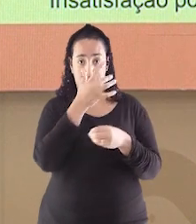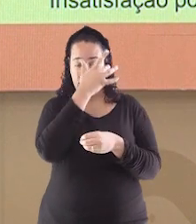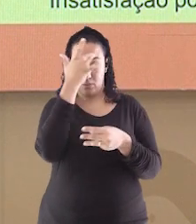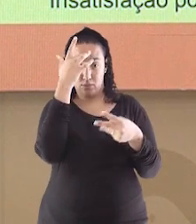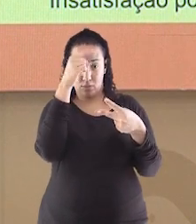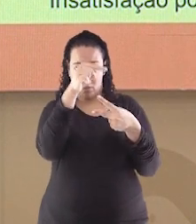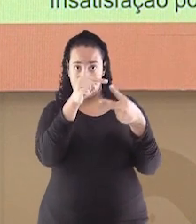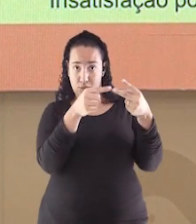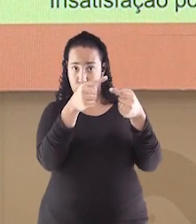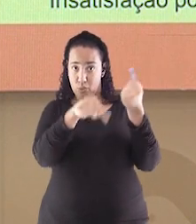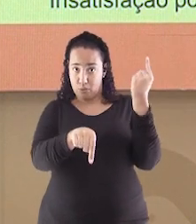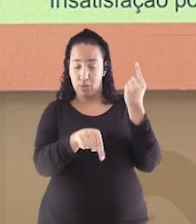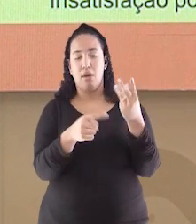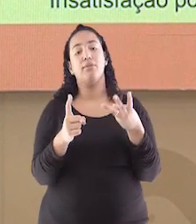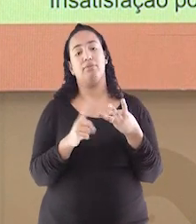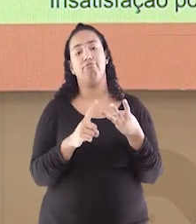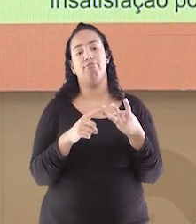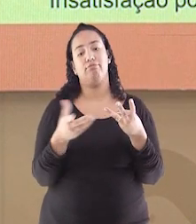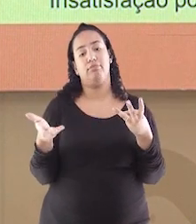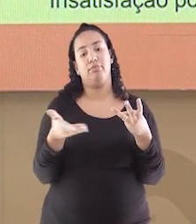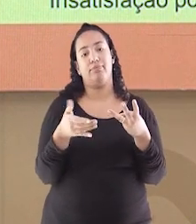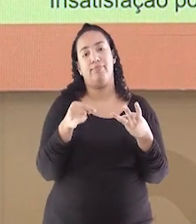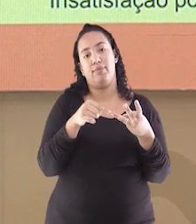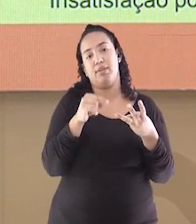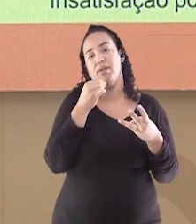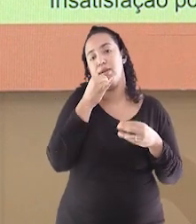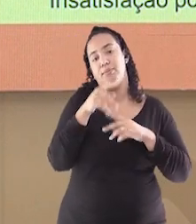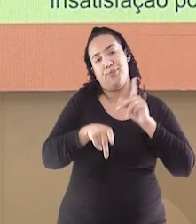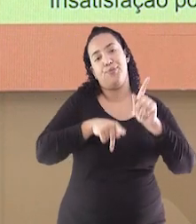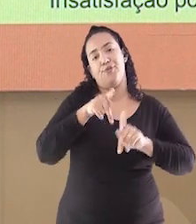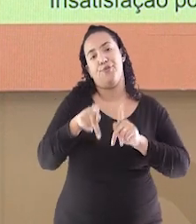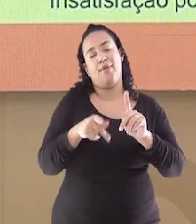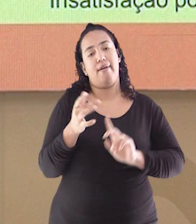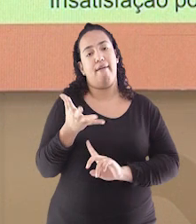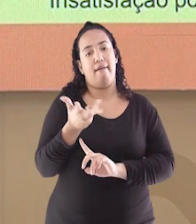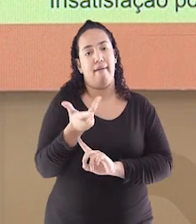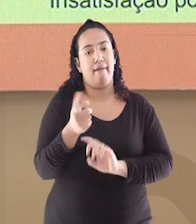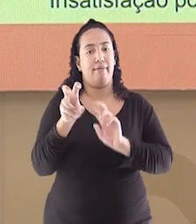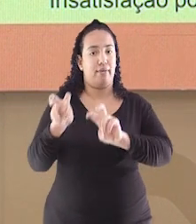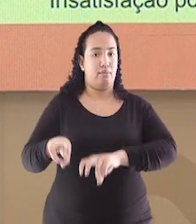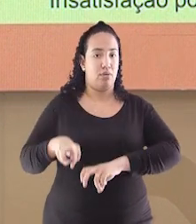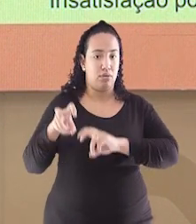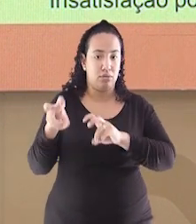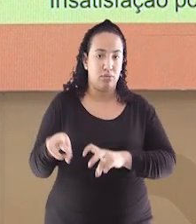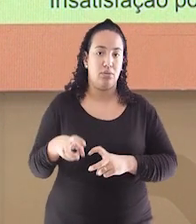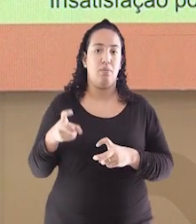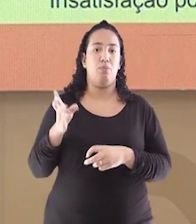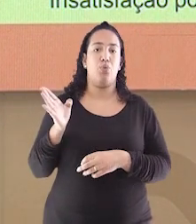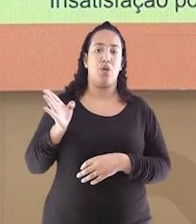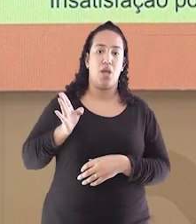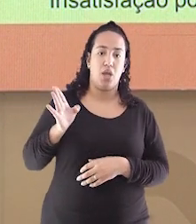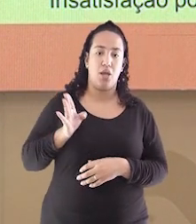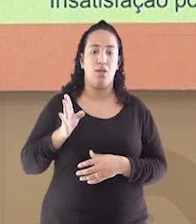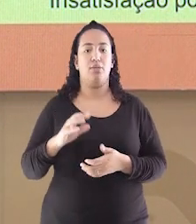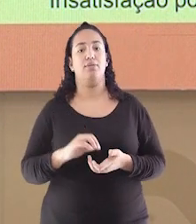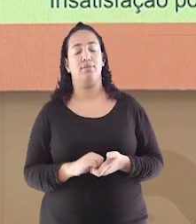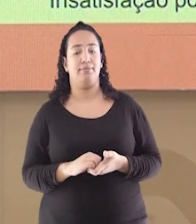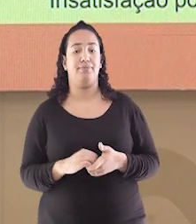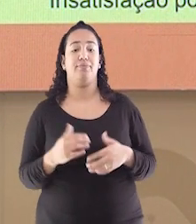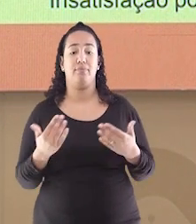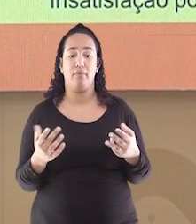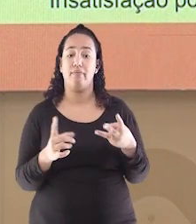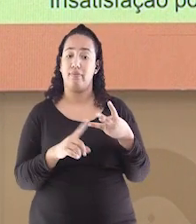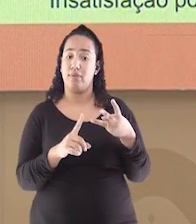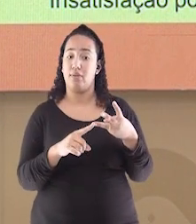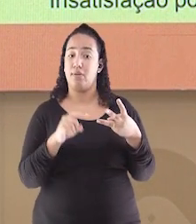nem no primeiro nem no segundo, era a massa, o povo, os artesãos, camponeses, burgueses. Era o terceiro